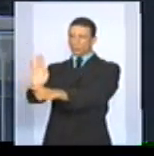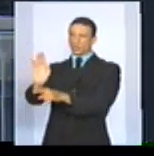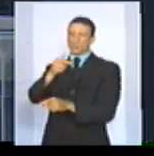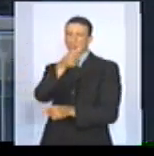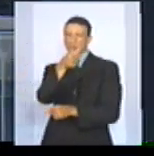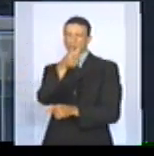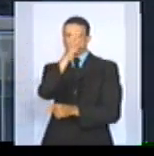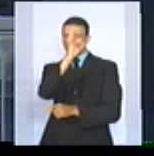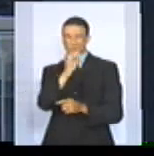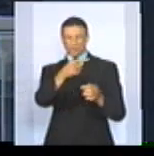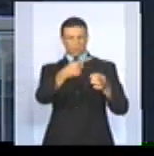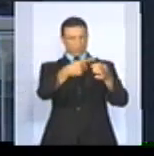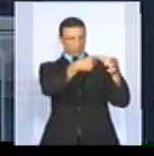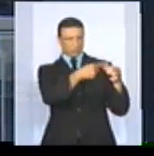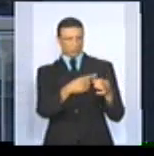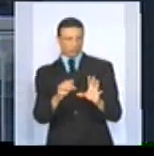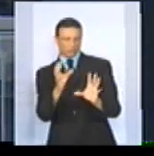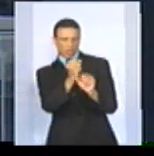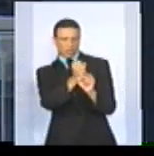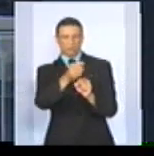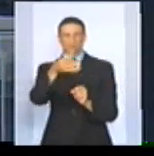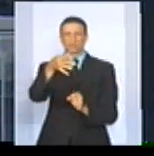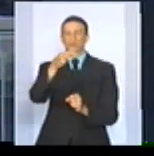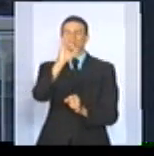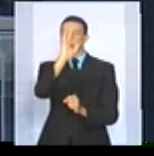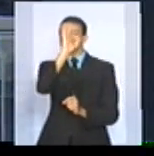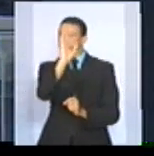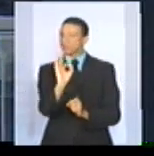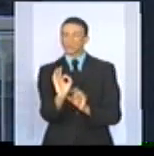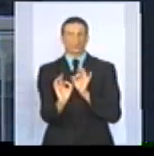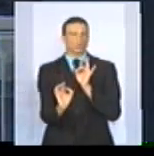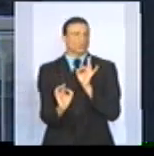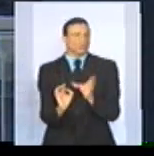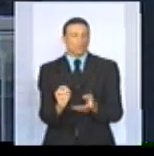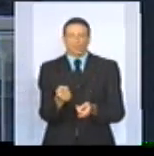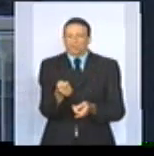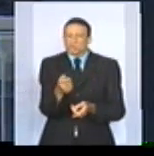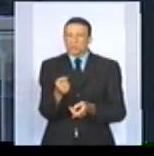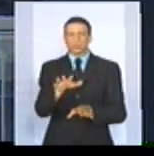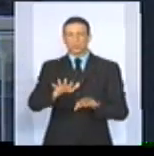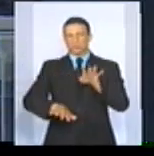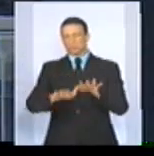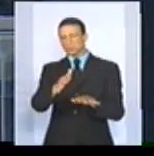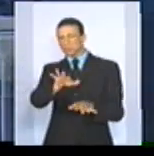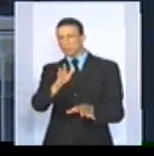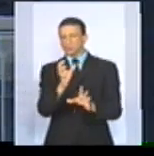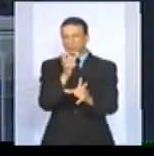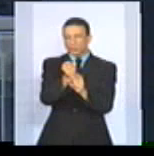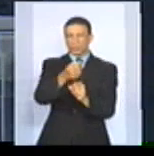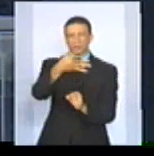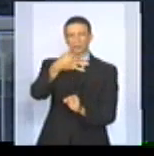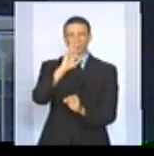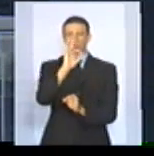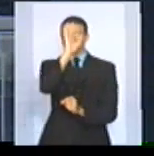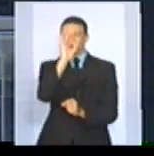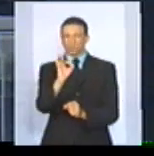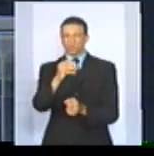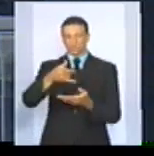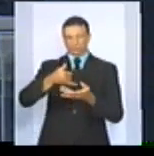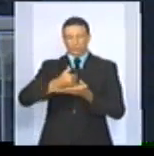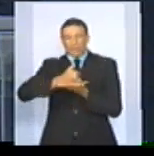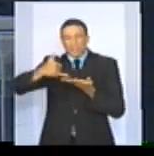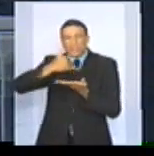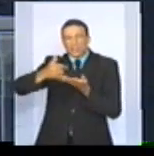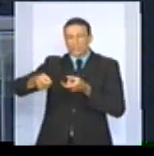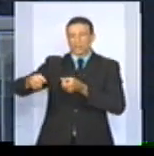7% dos municípios brasileiros. E a nossa participação de mercado tem sido em torno de 10% do número dos ingressos vendidos